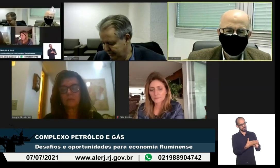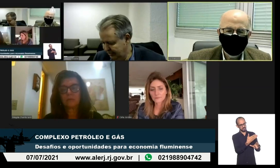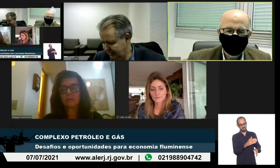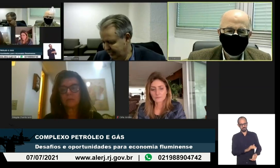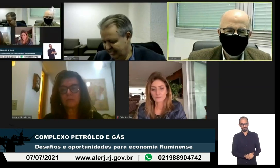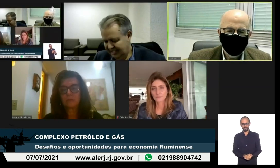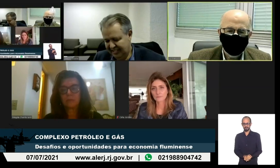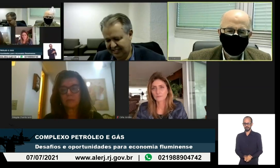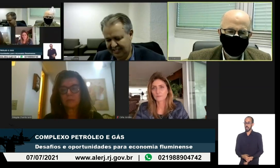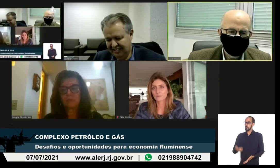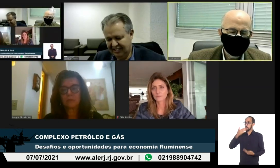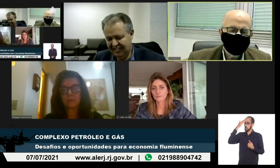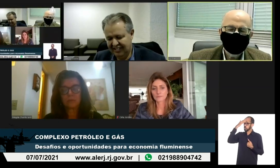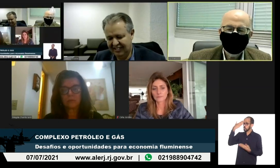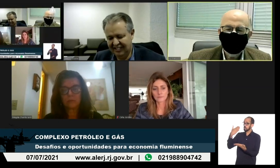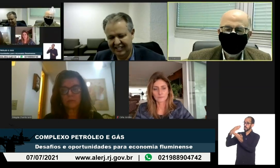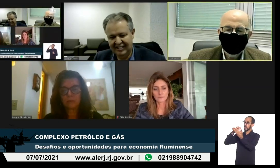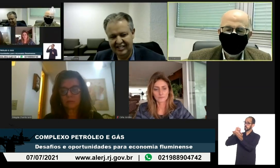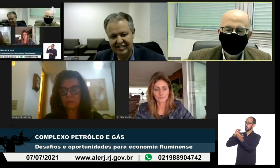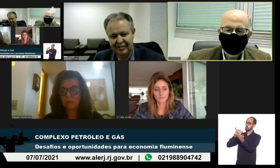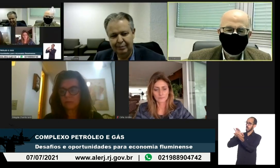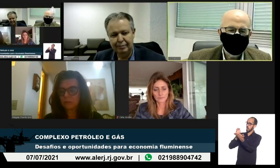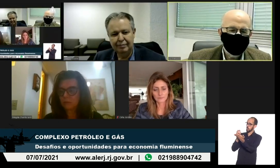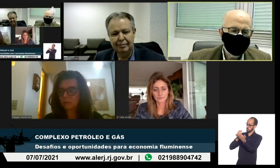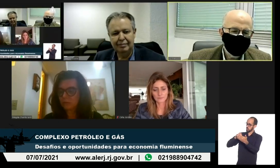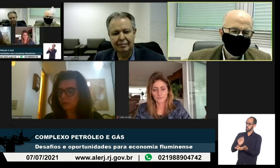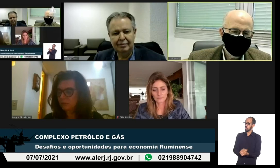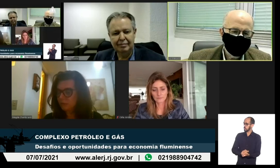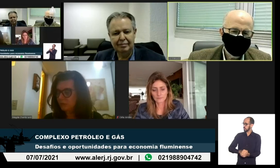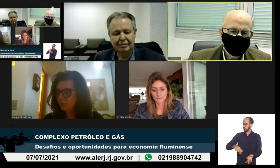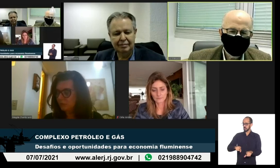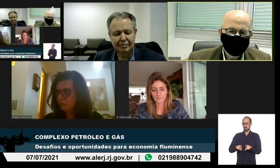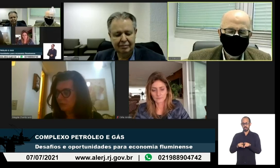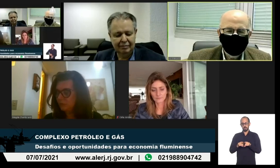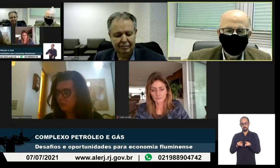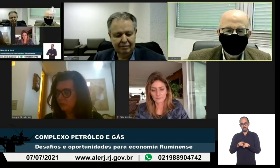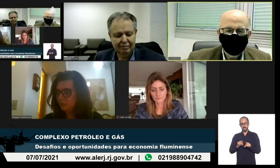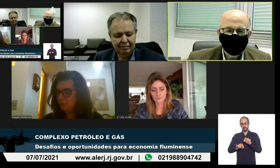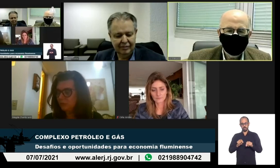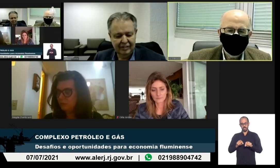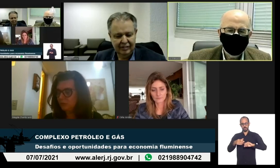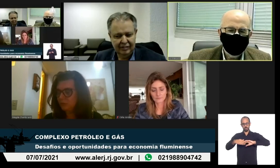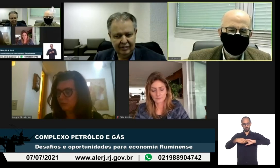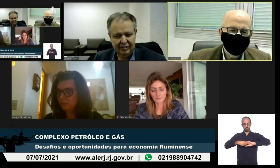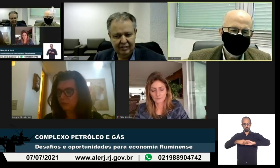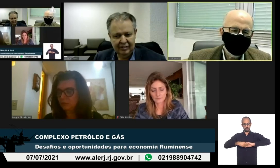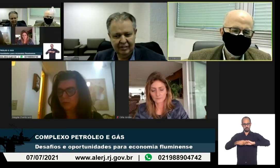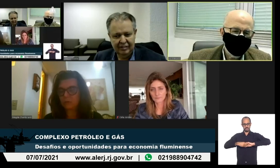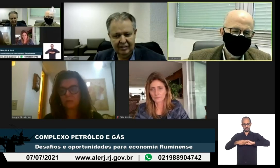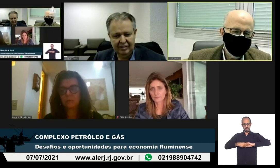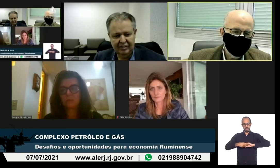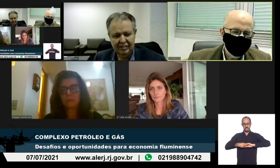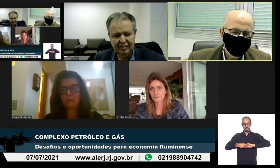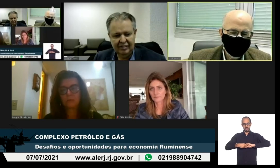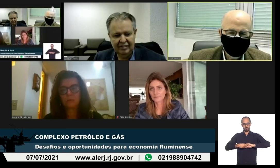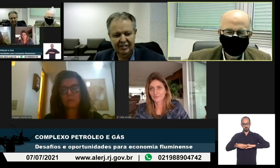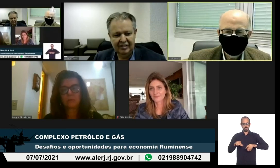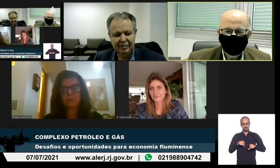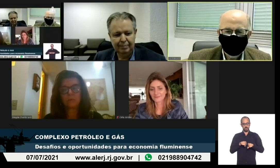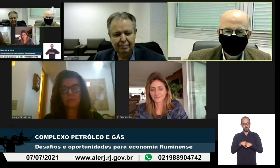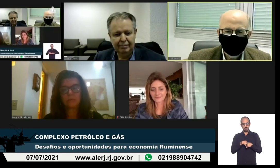Obrigado, Mauro Osório. Queria saudar a minha companheira de